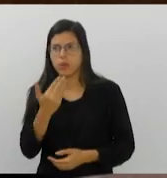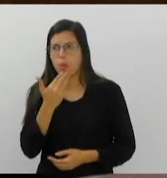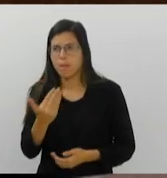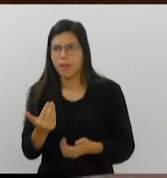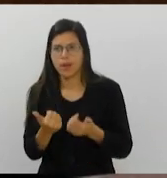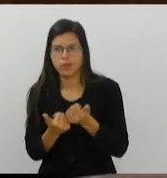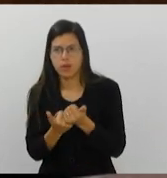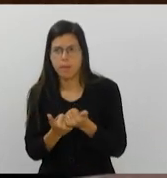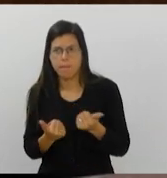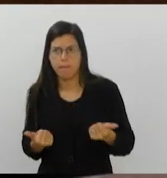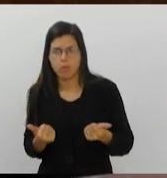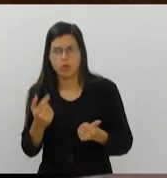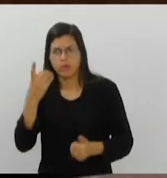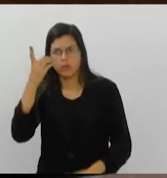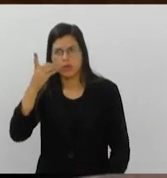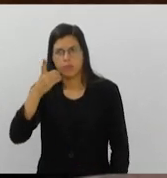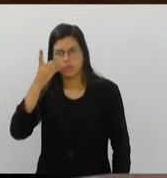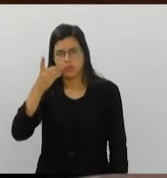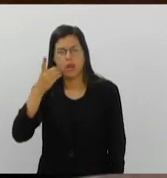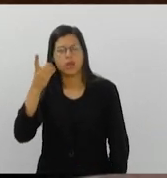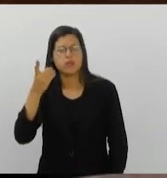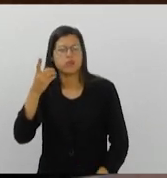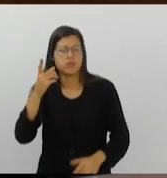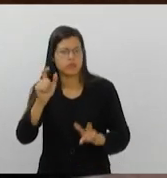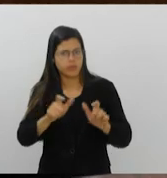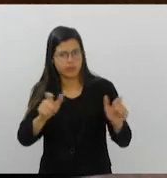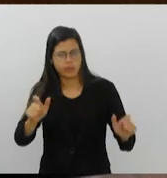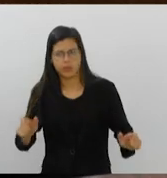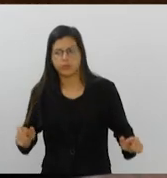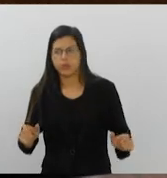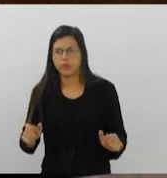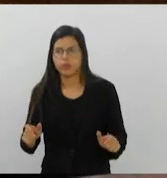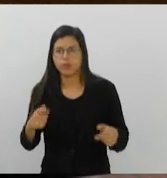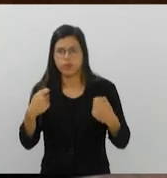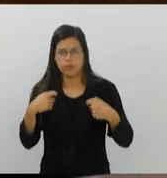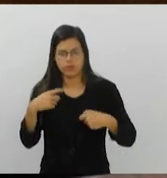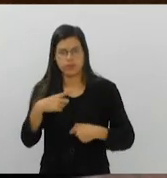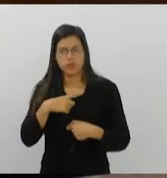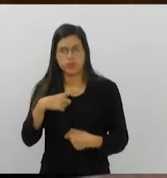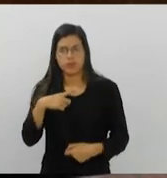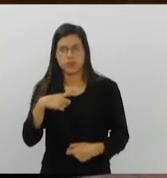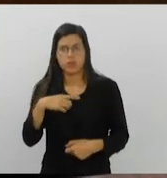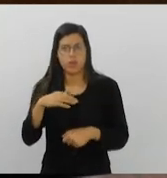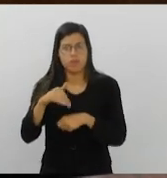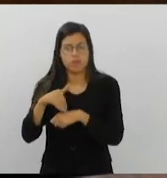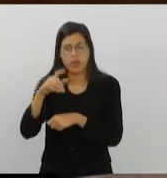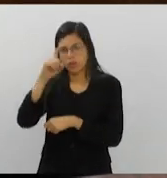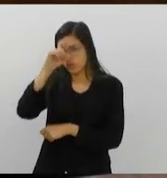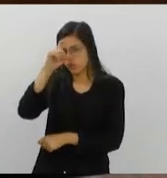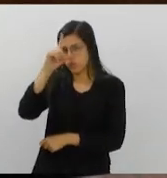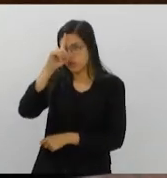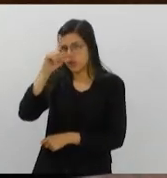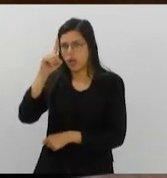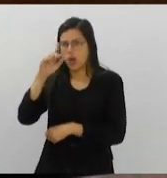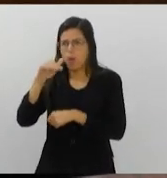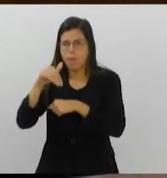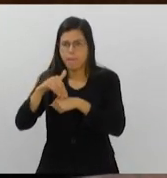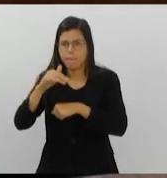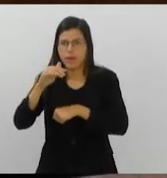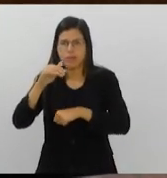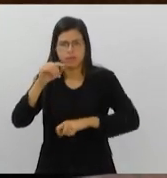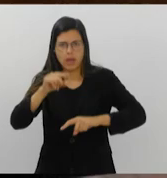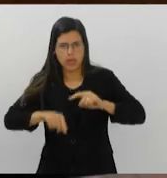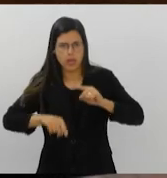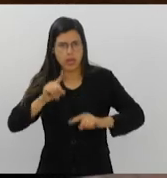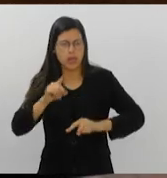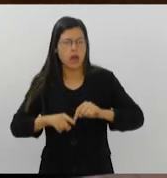apoio das deputadas e dos deputados, porque a gente tem que ter mais hospital, mais equipamento, mais